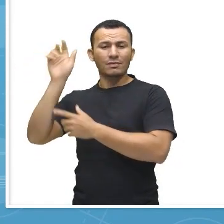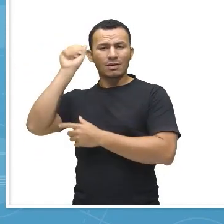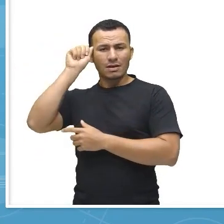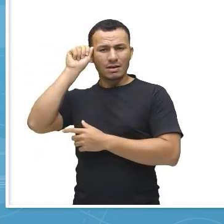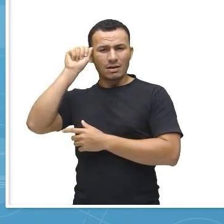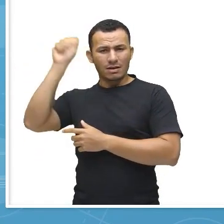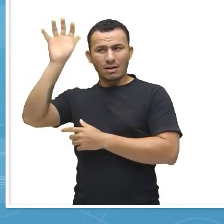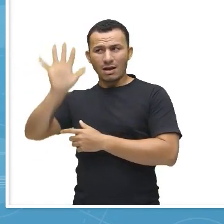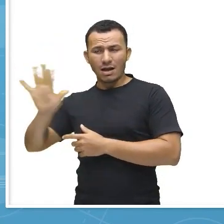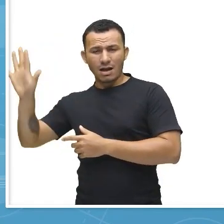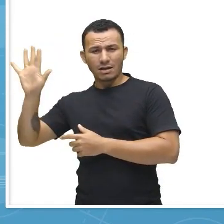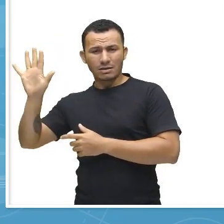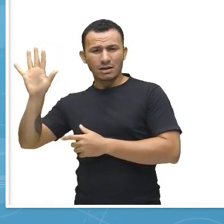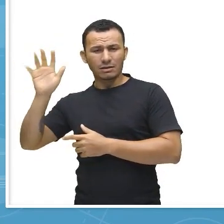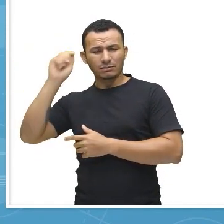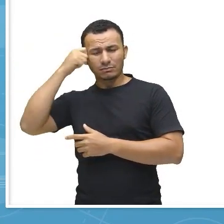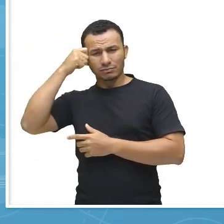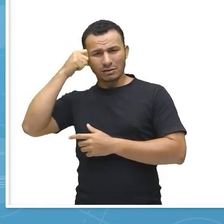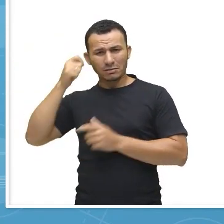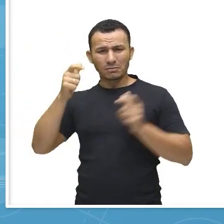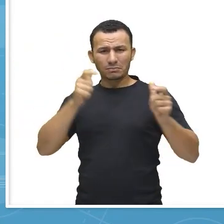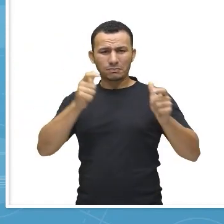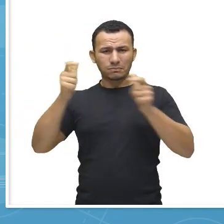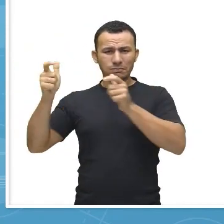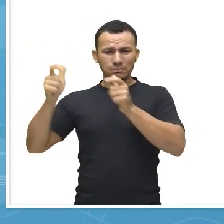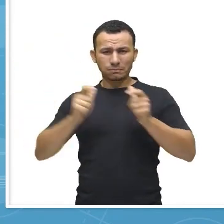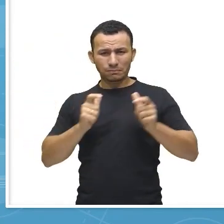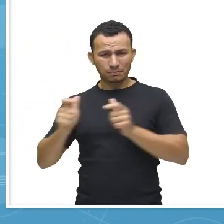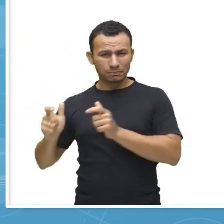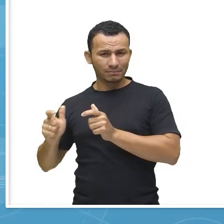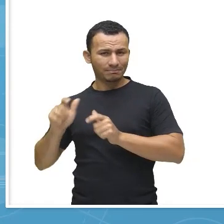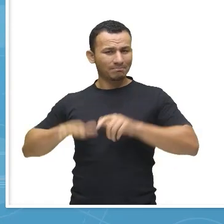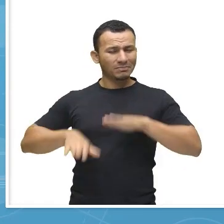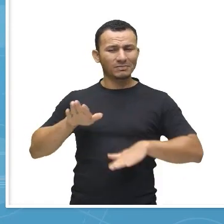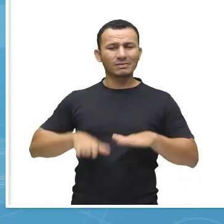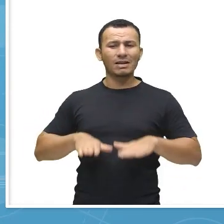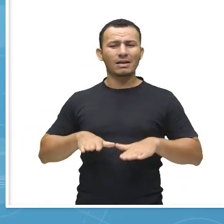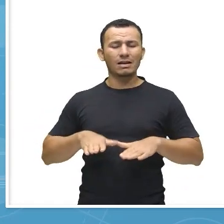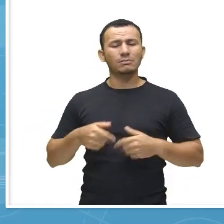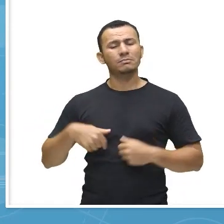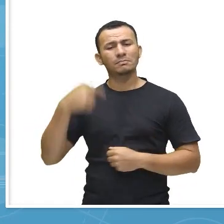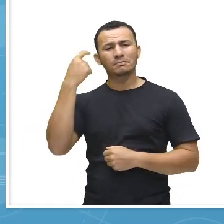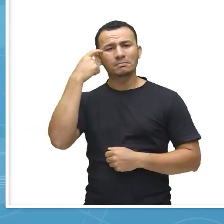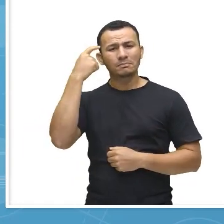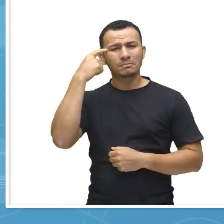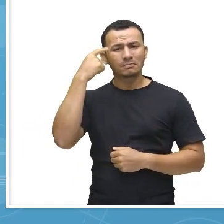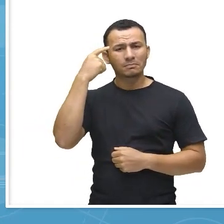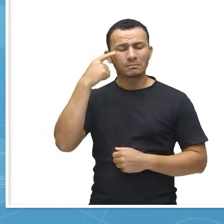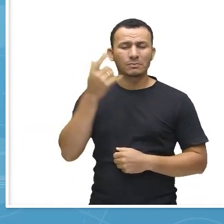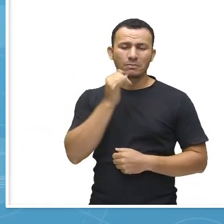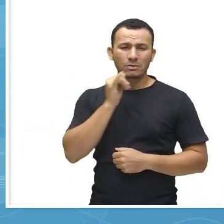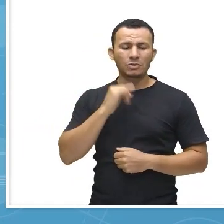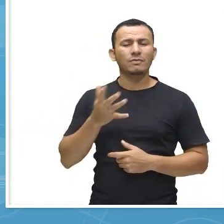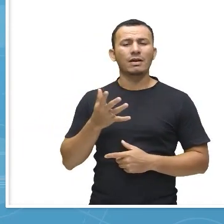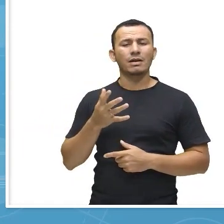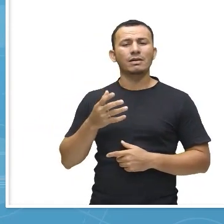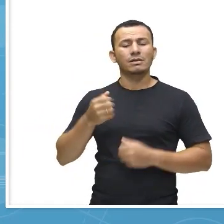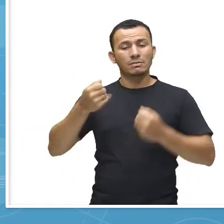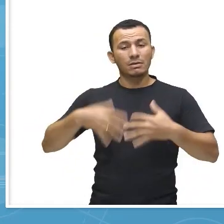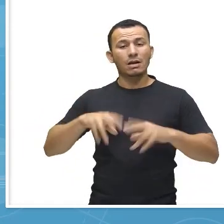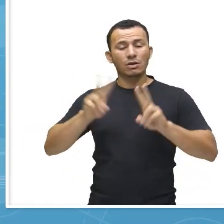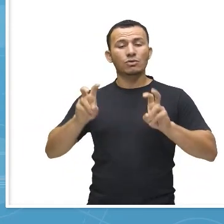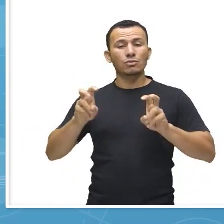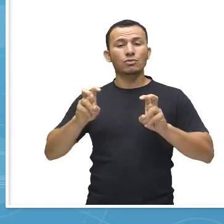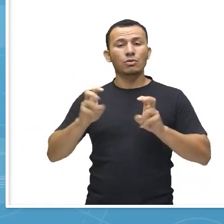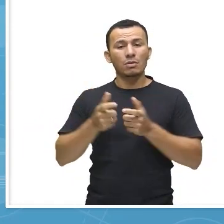Será que eles sempre tiveram essa disposição? Não, né? Quando a gente vai aprender sobre as massas continentais, a gente